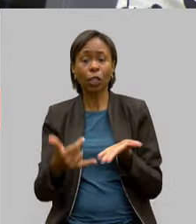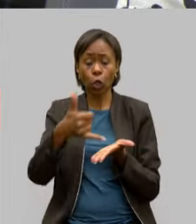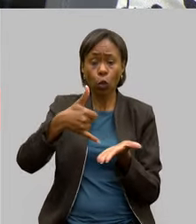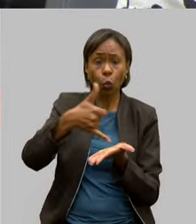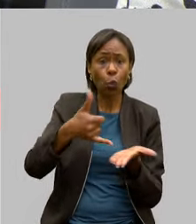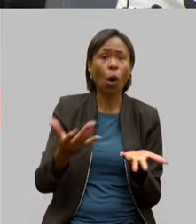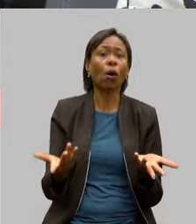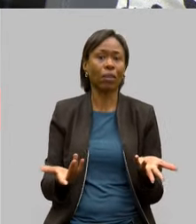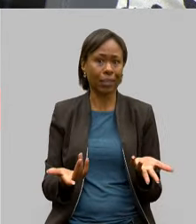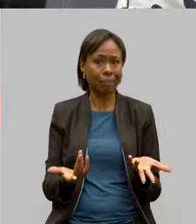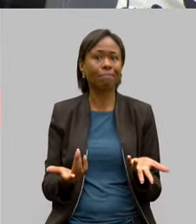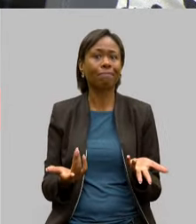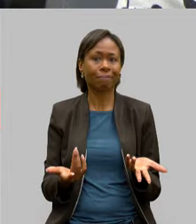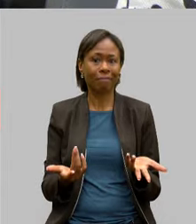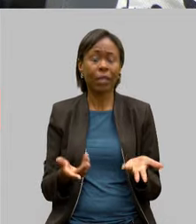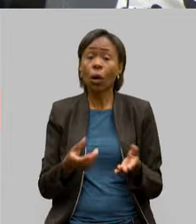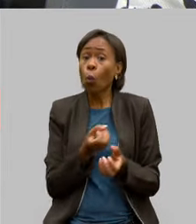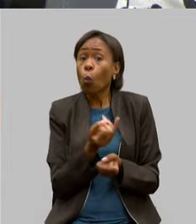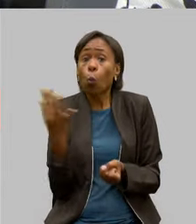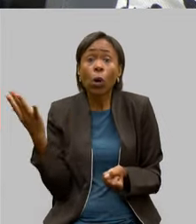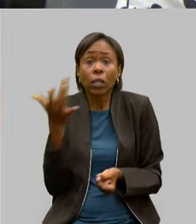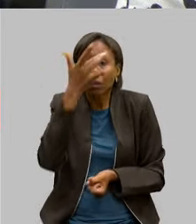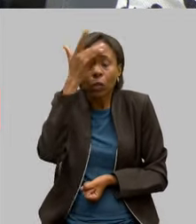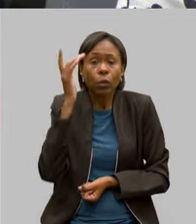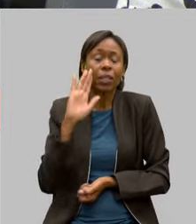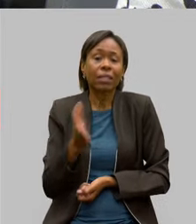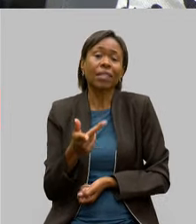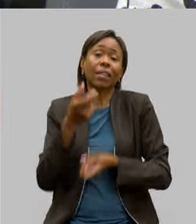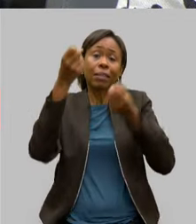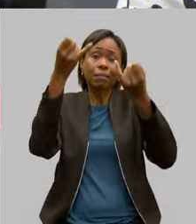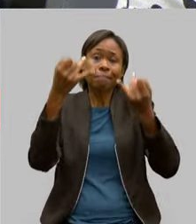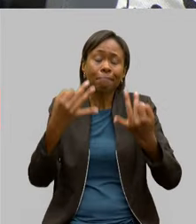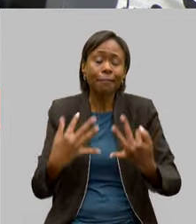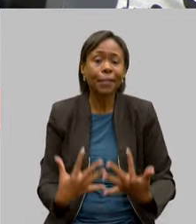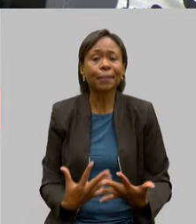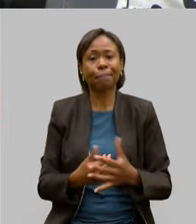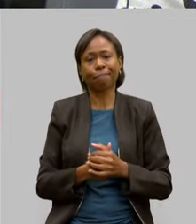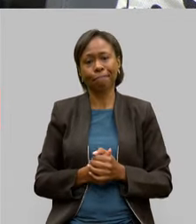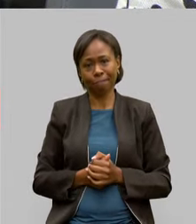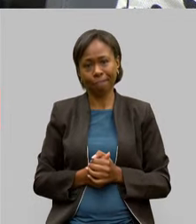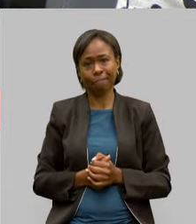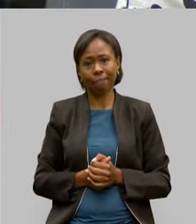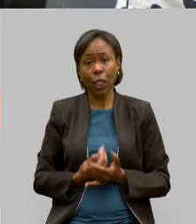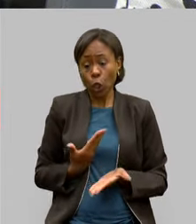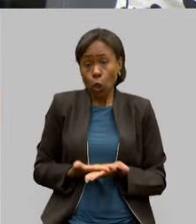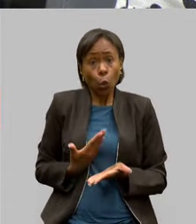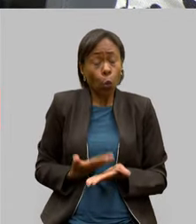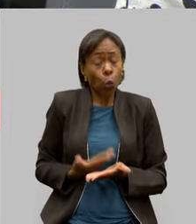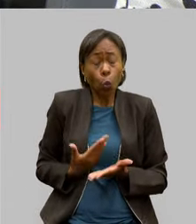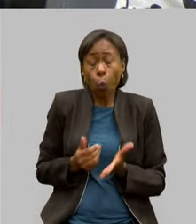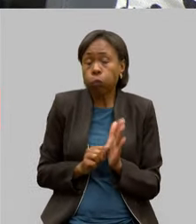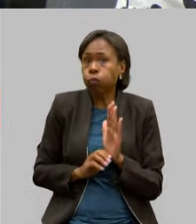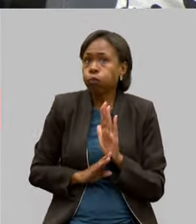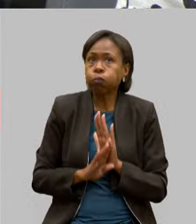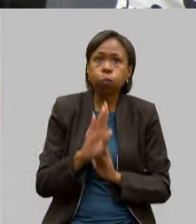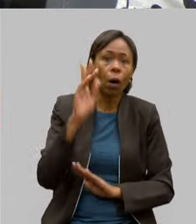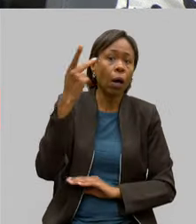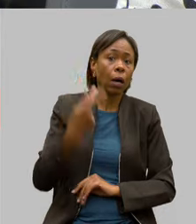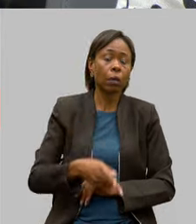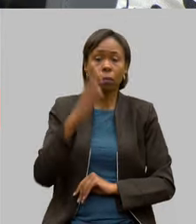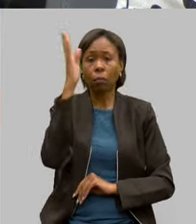colocar de forma mais Ampla quantas pessoas já falaram quanto isso é estudado aqui no Brasil e estudado fora do